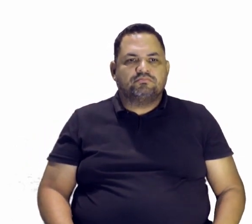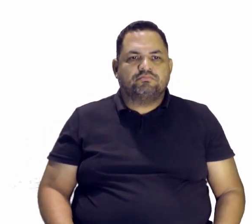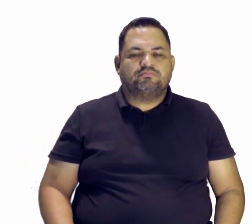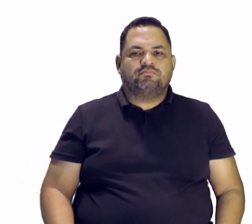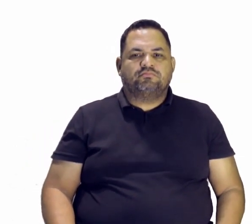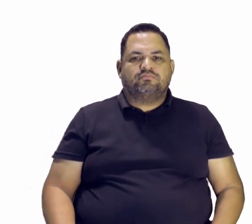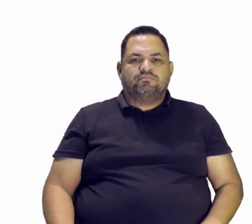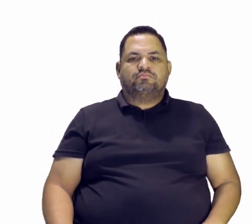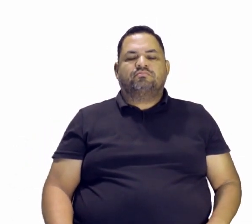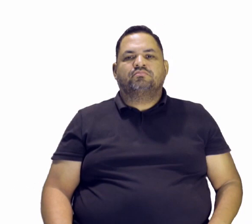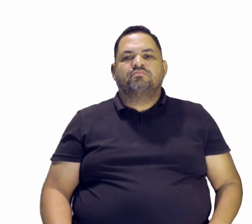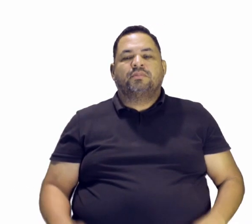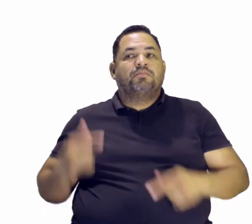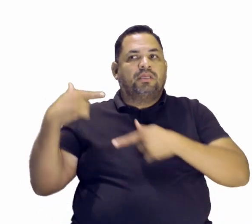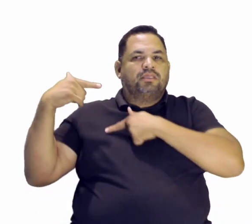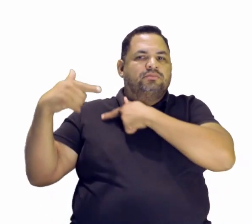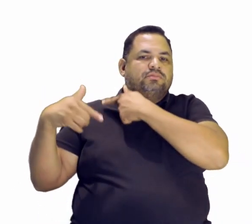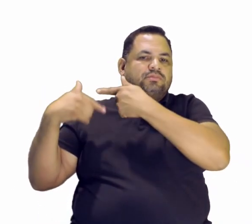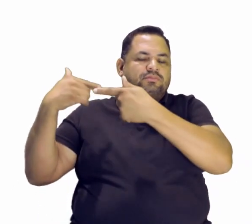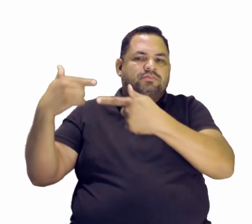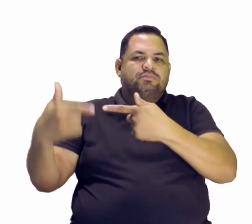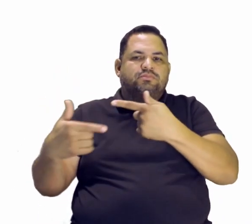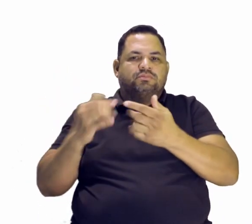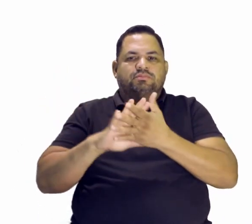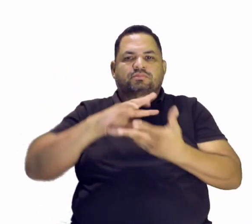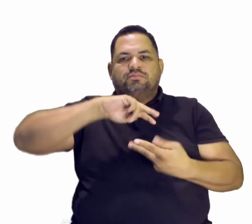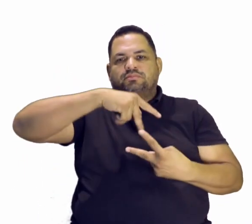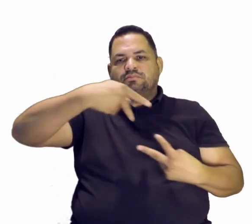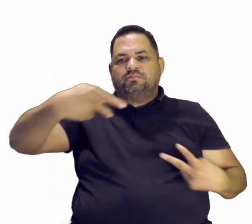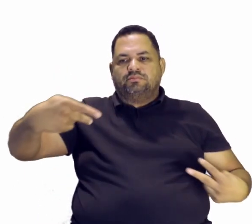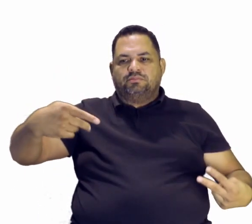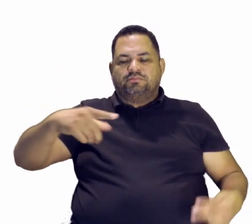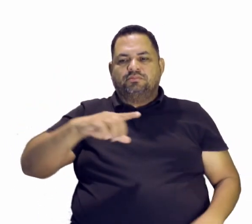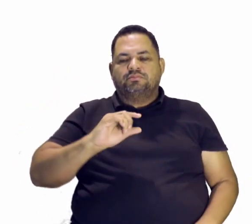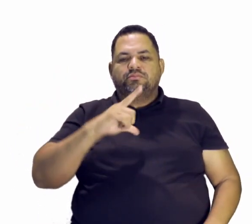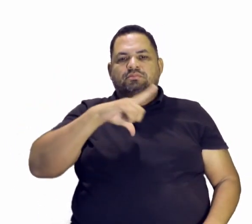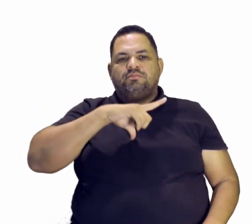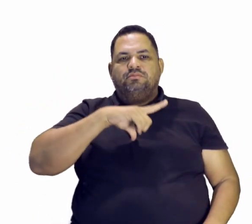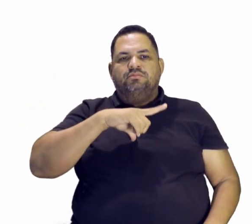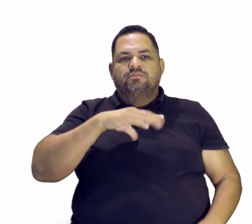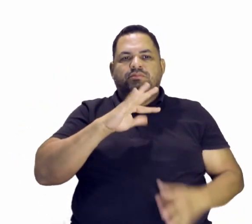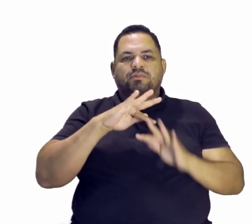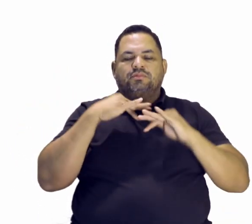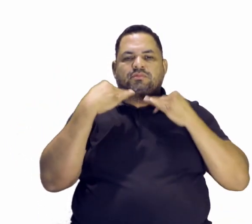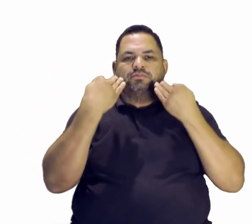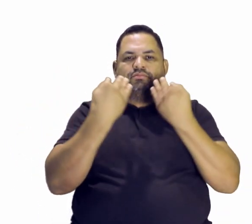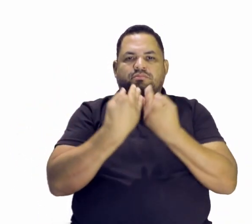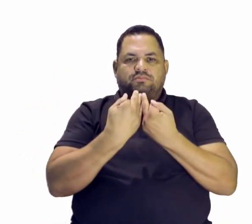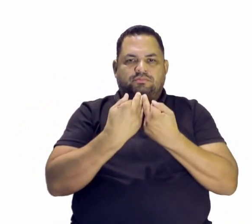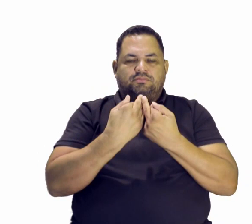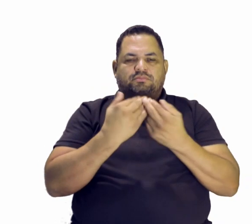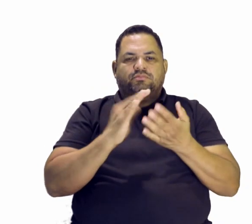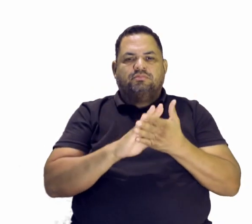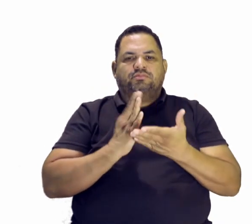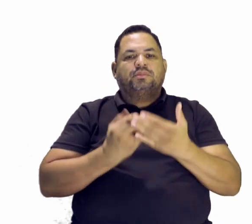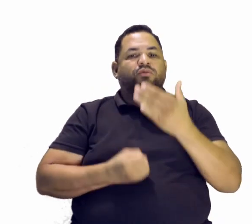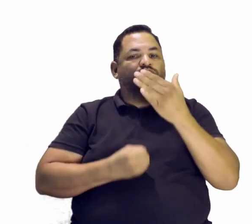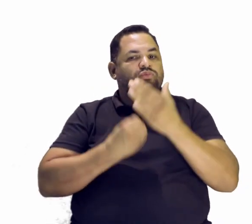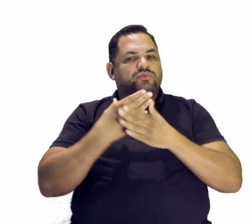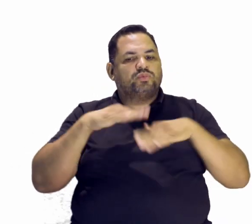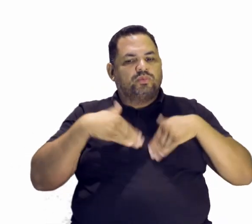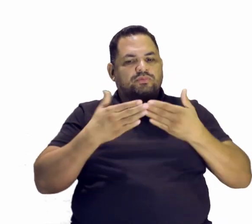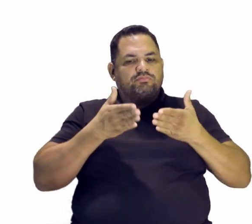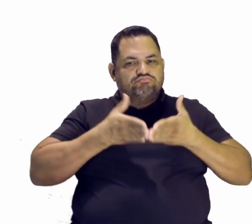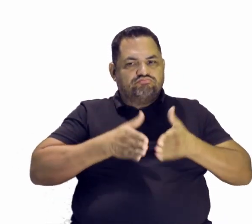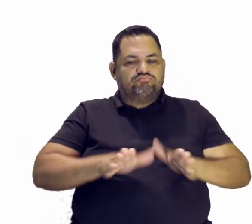é a minha herança genética, a minha carga genética, é o que eu carrego com relação à minha família, né? Já vem ali uns tipos específicos